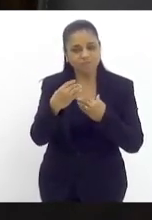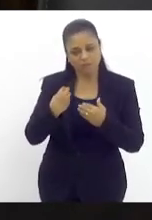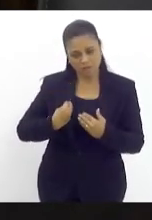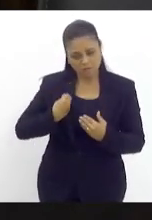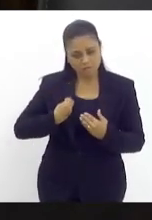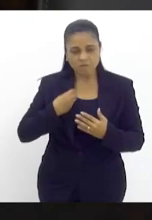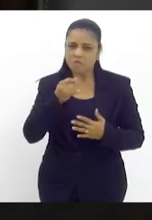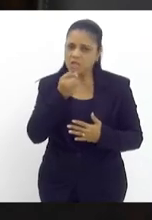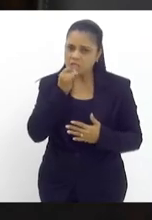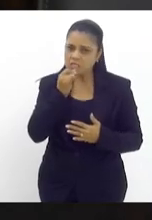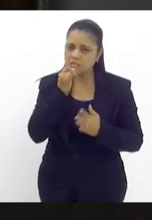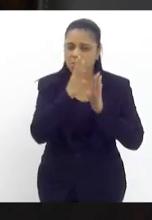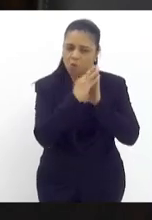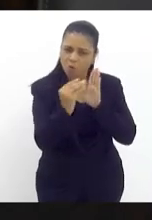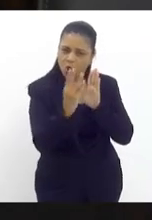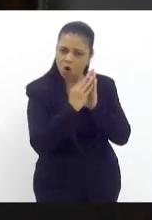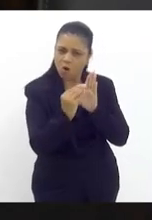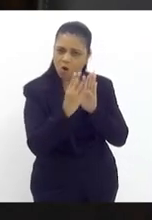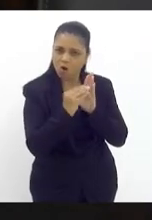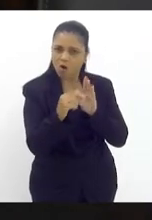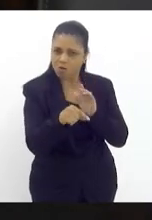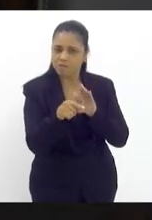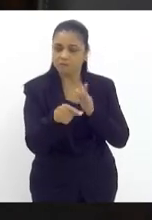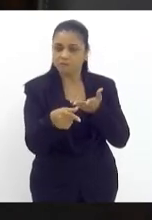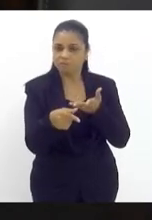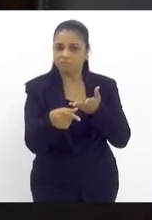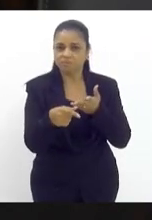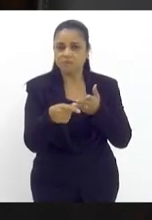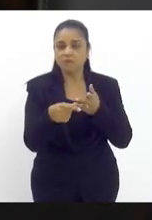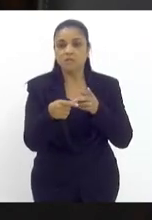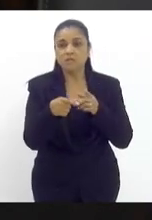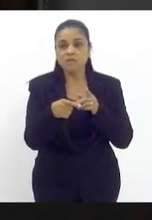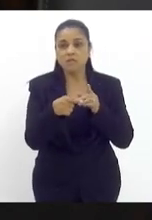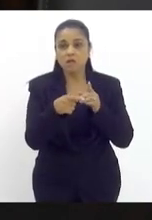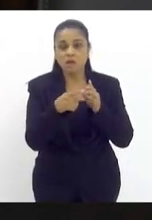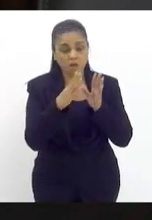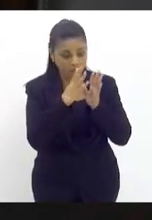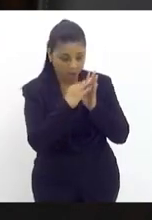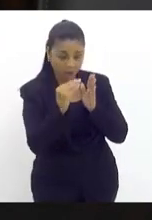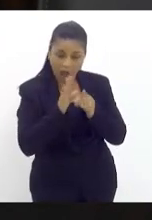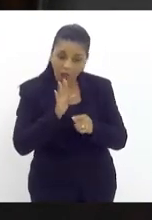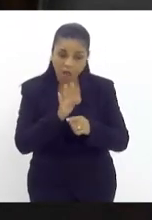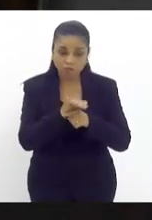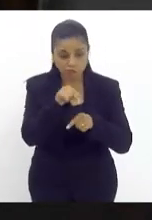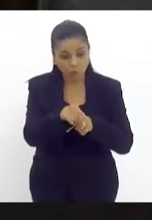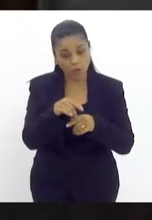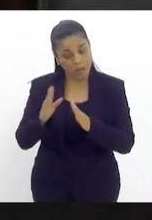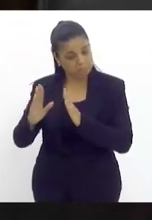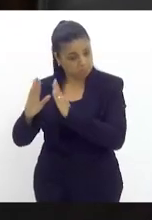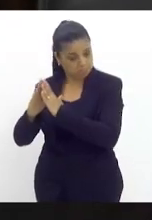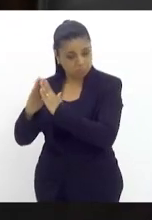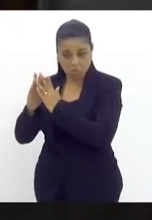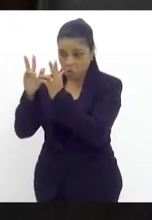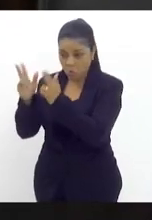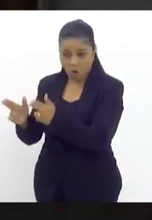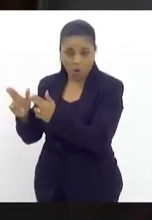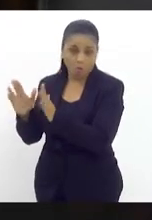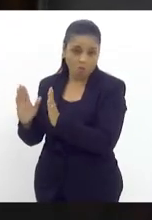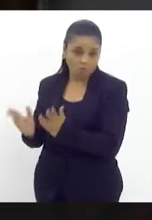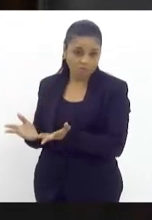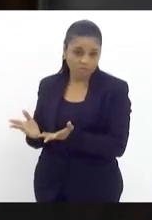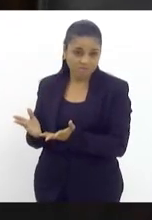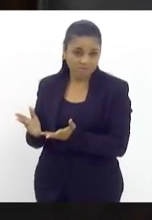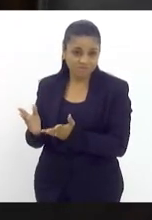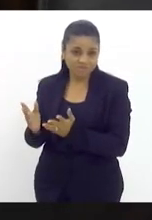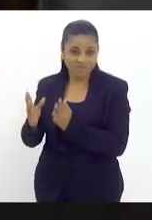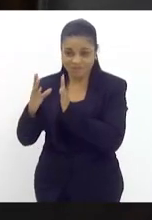um exemplo. Ela vê aquilo ali que corrobora com tudo que ela vê em casa. E aí, o que ela